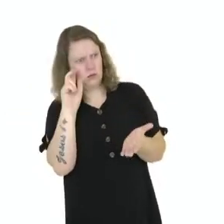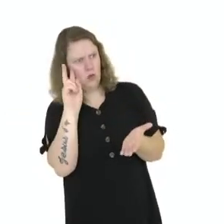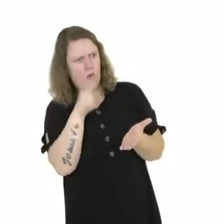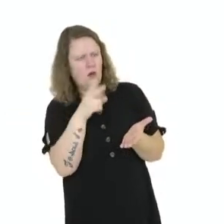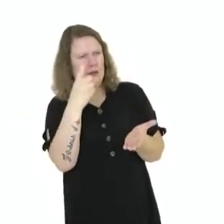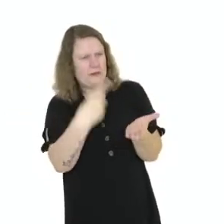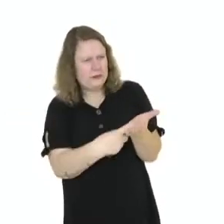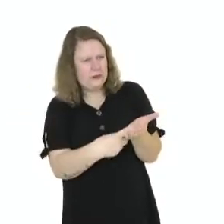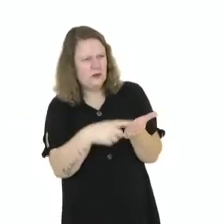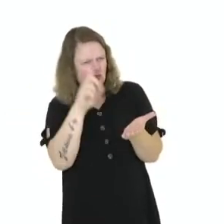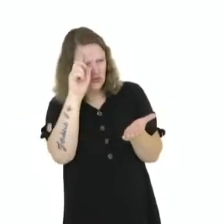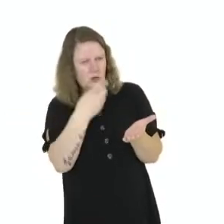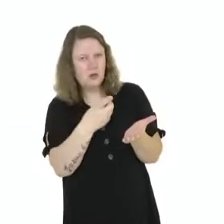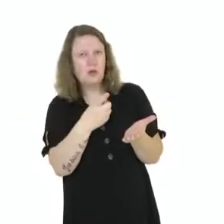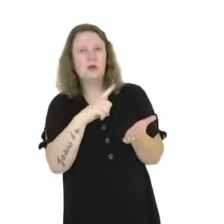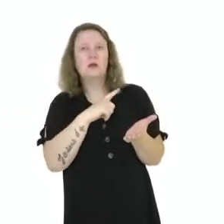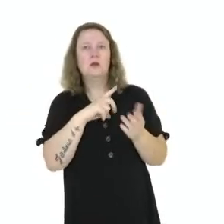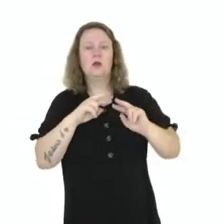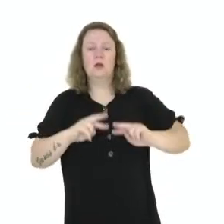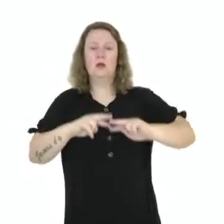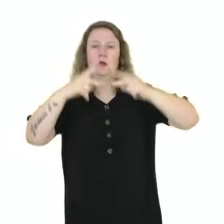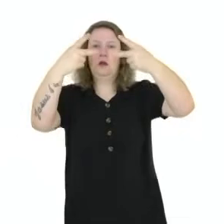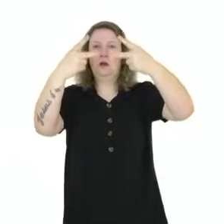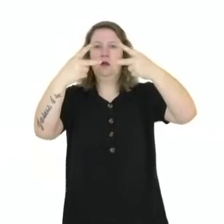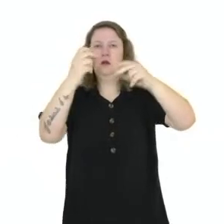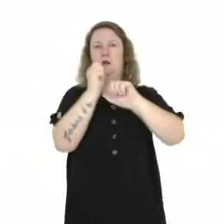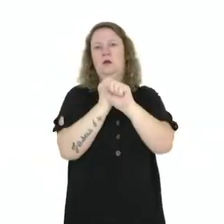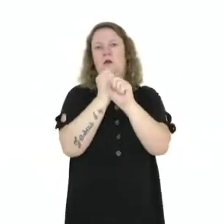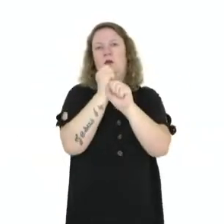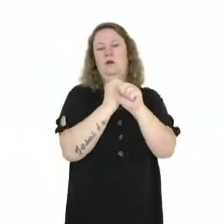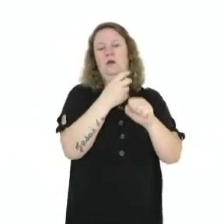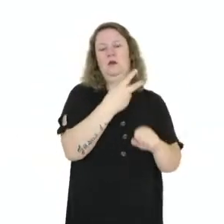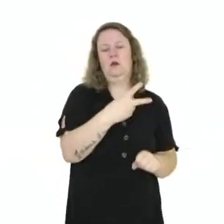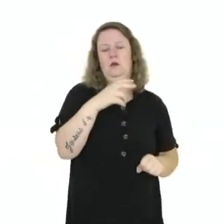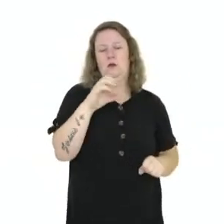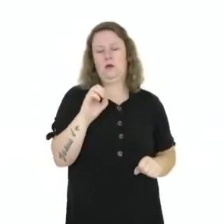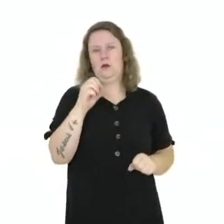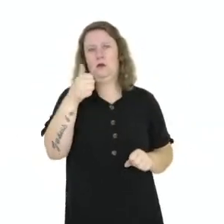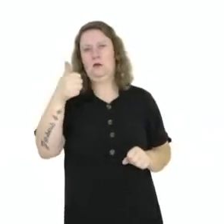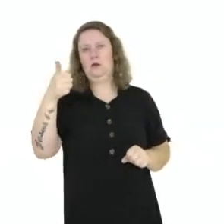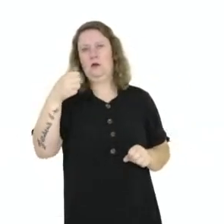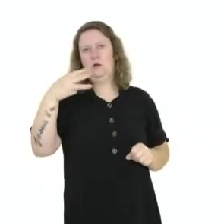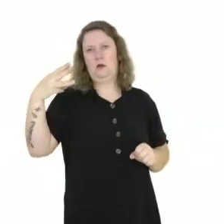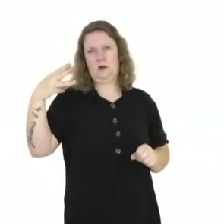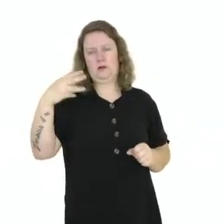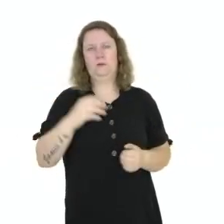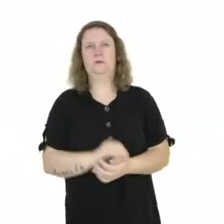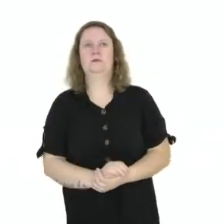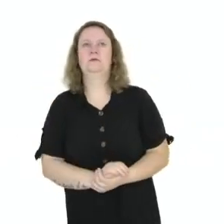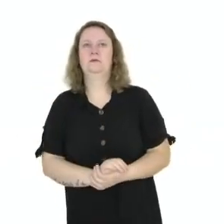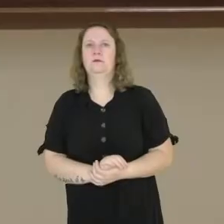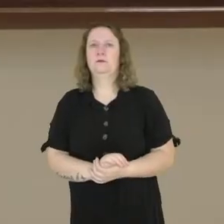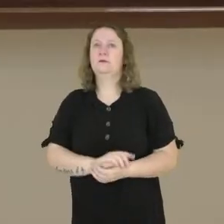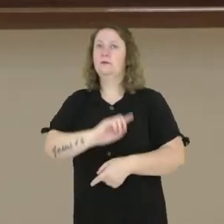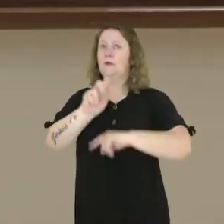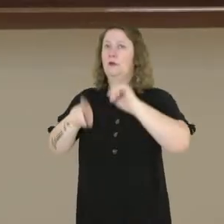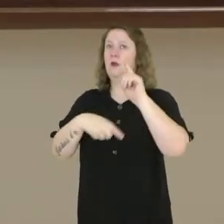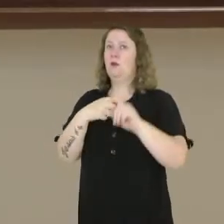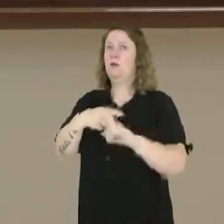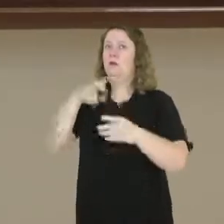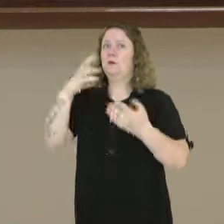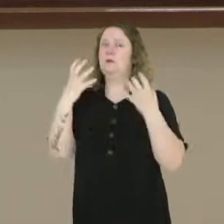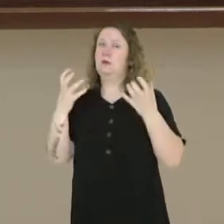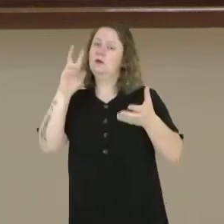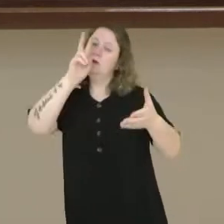tem gente que posta links de 2013, por exemplo, conta Giovana BBC do Brasil. Então depois, se você quiser ler melhor